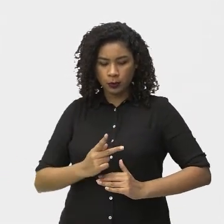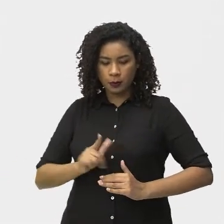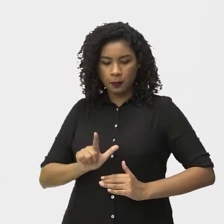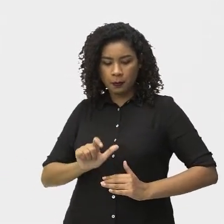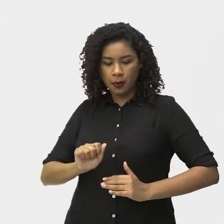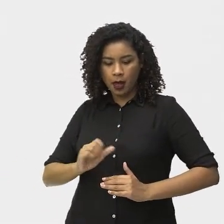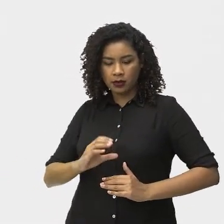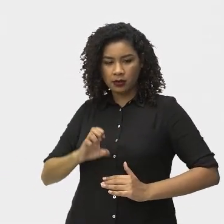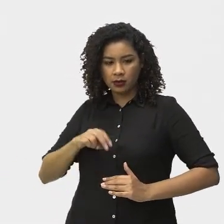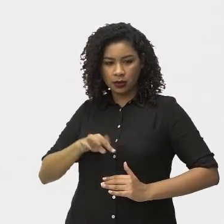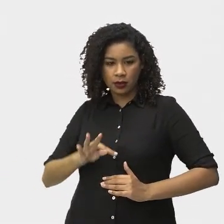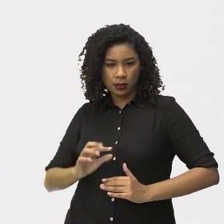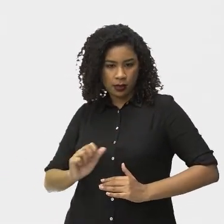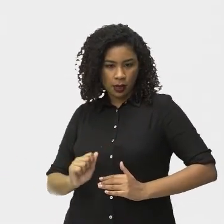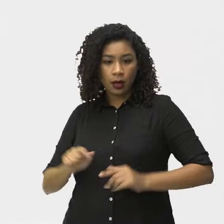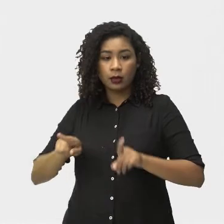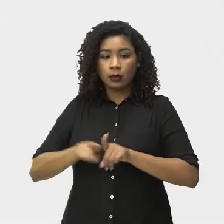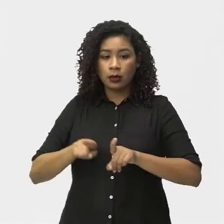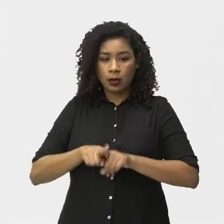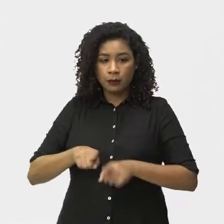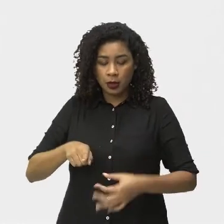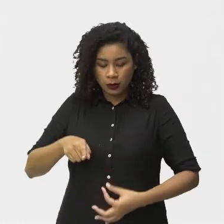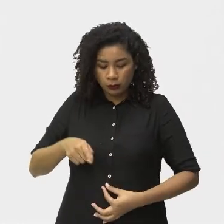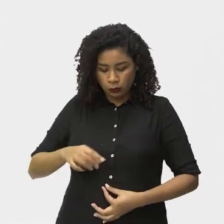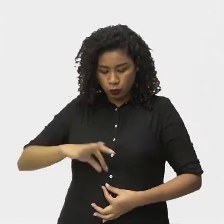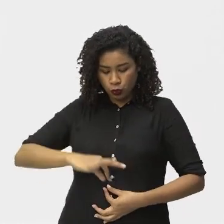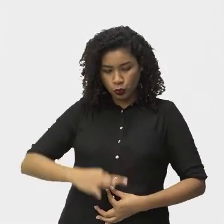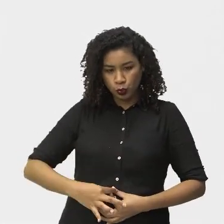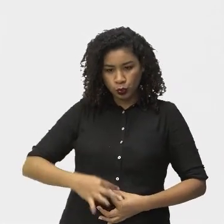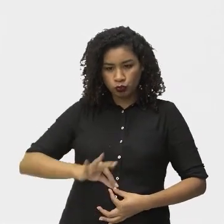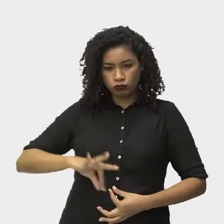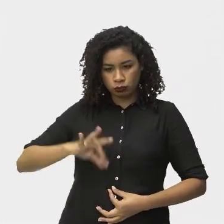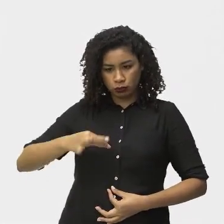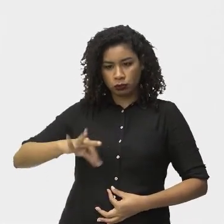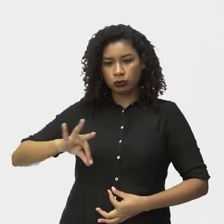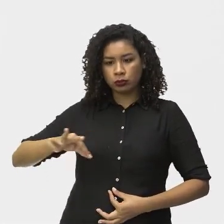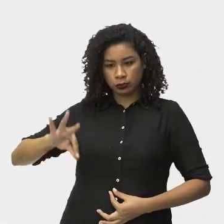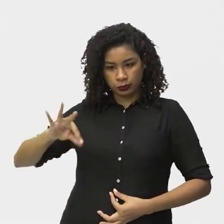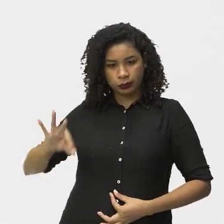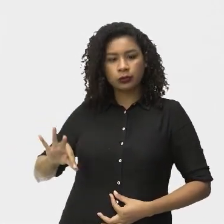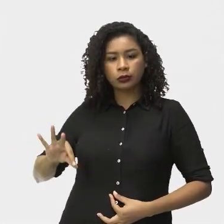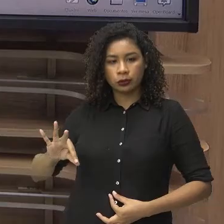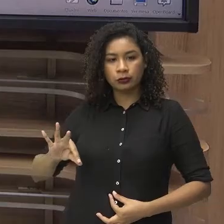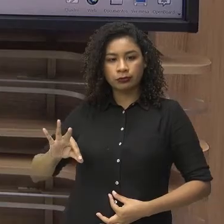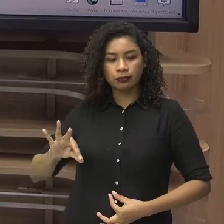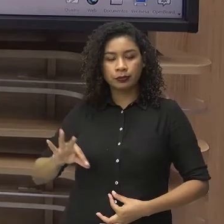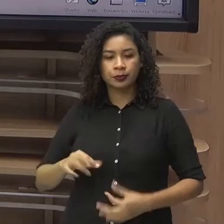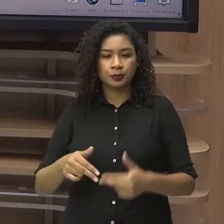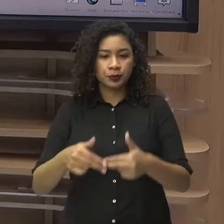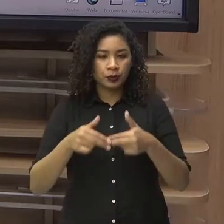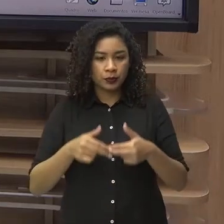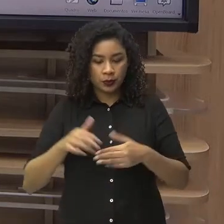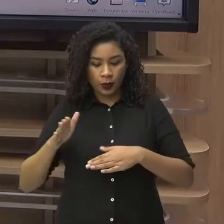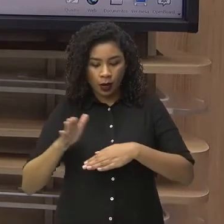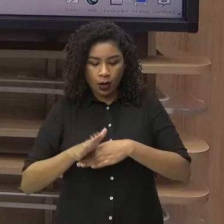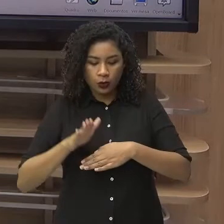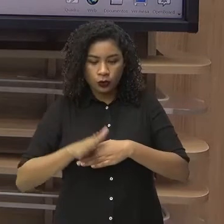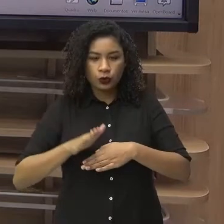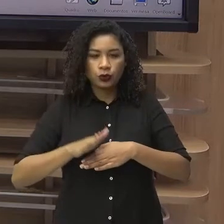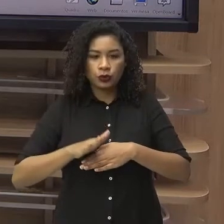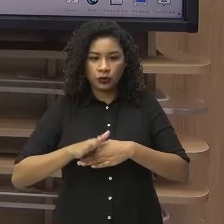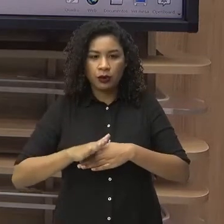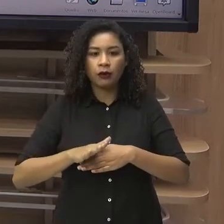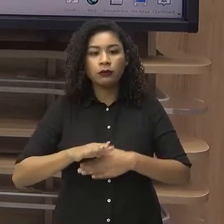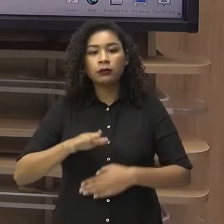essa conexão ali entre a mãe e o bebê, né? Para que tenha ali essa nutrição ali do embrião, no caso, e do feto quando